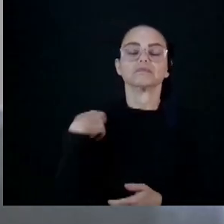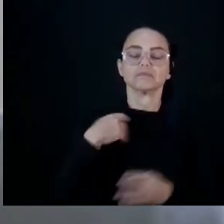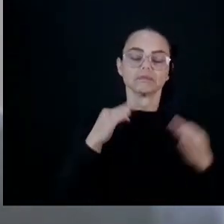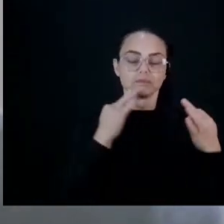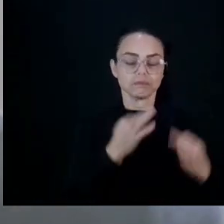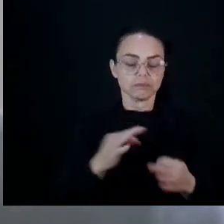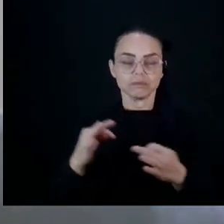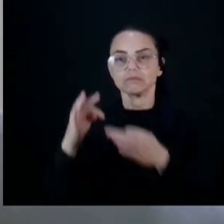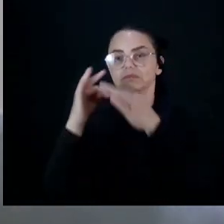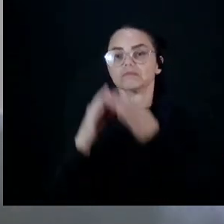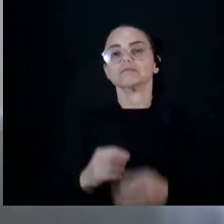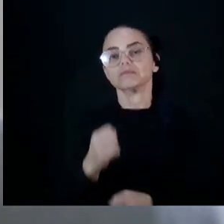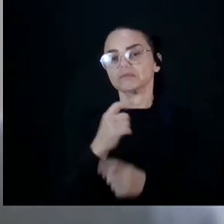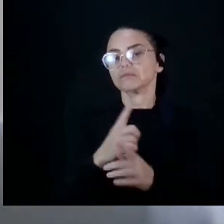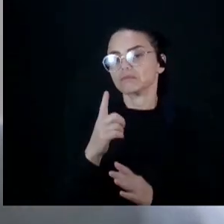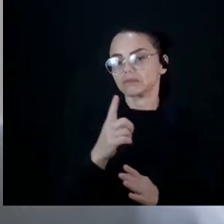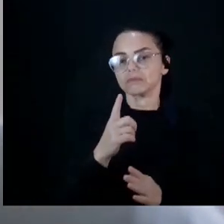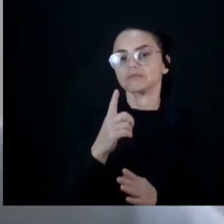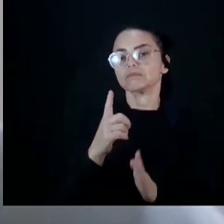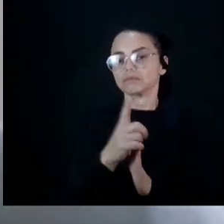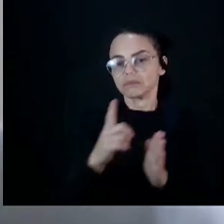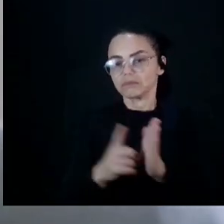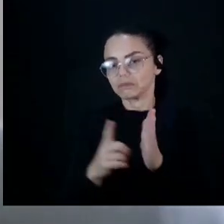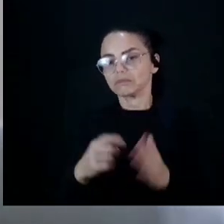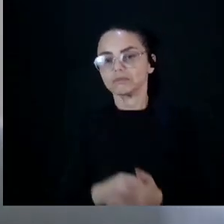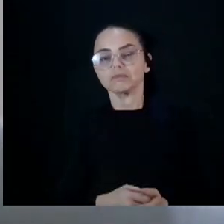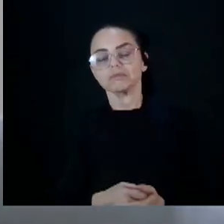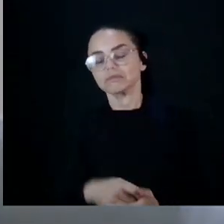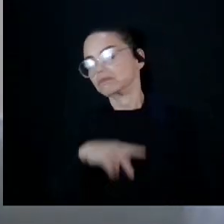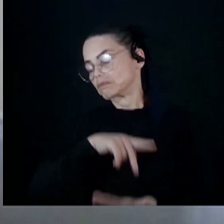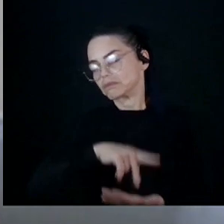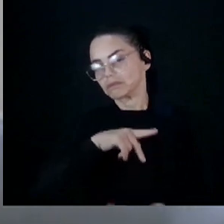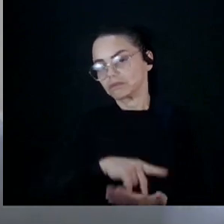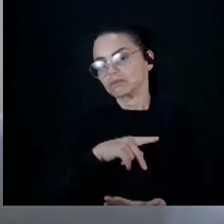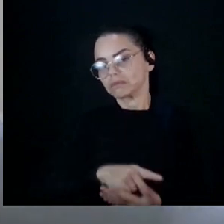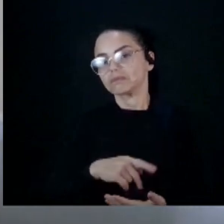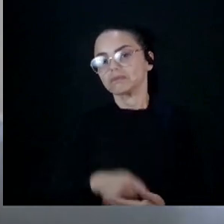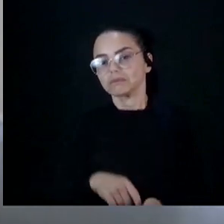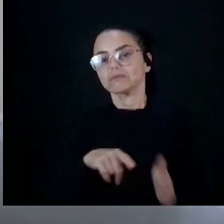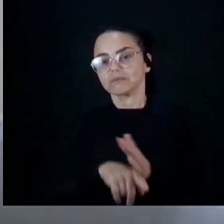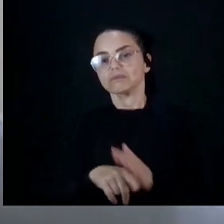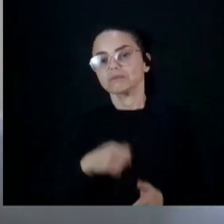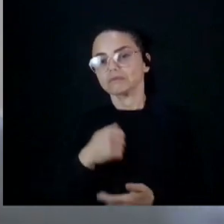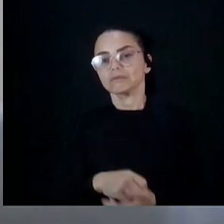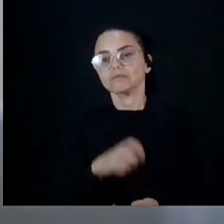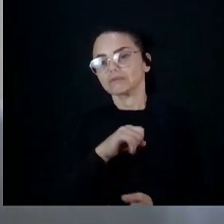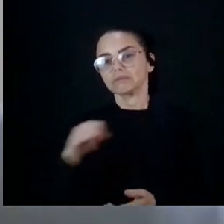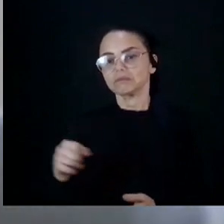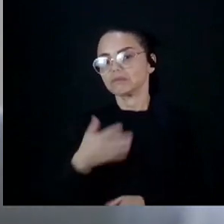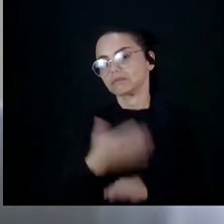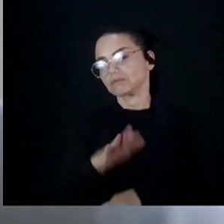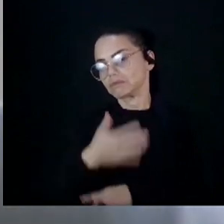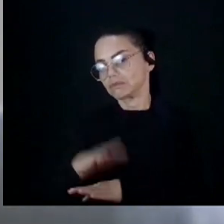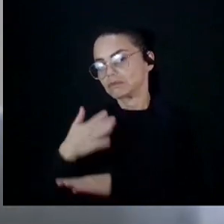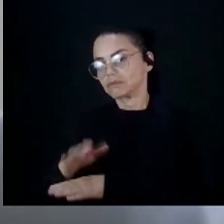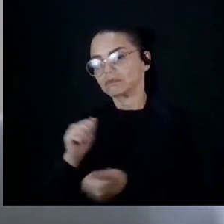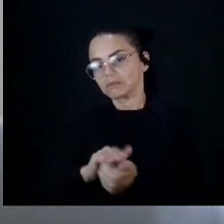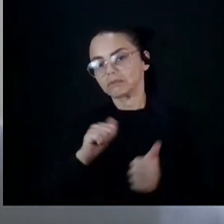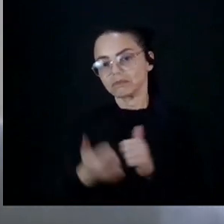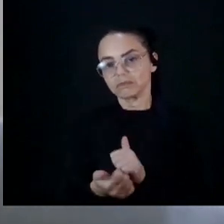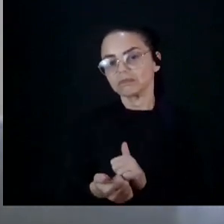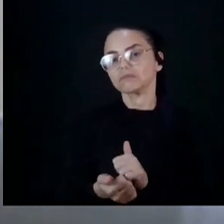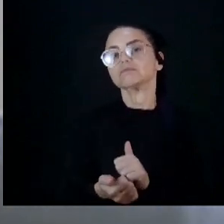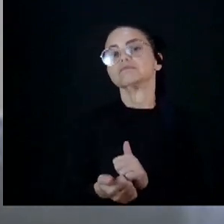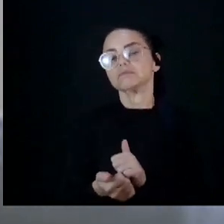década passada. E aí, realmente, o questionamento é se foi feito um treino para adaptar para esse cenário, né, que é